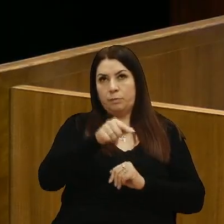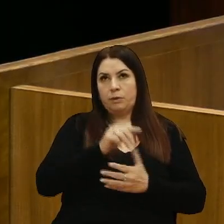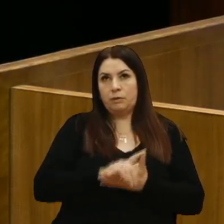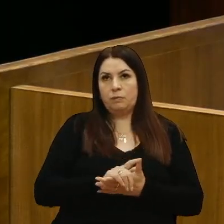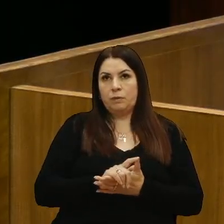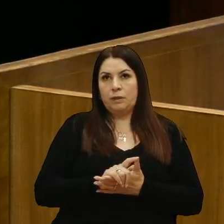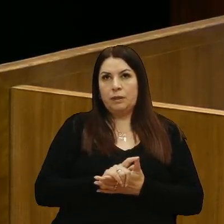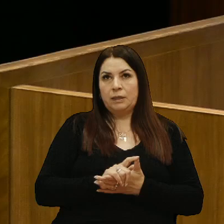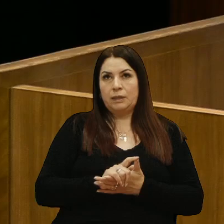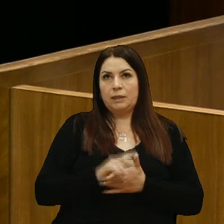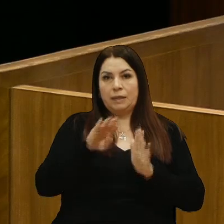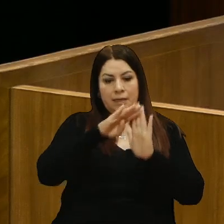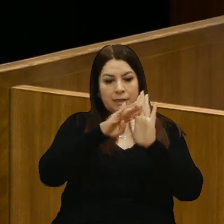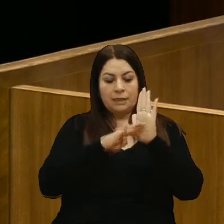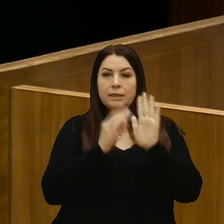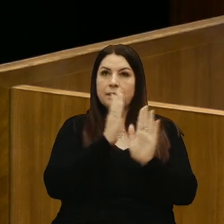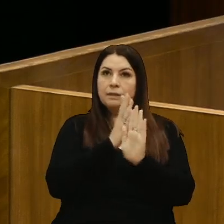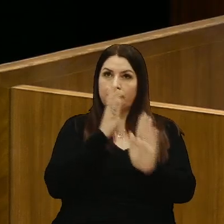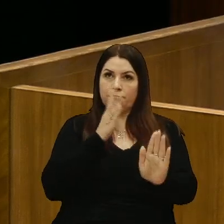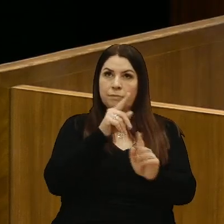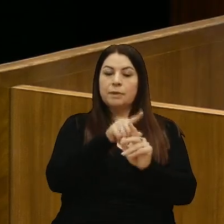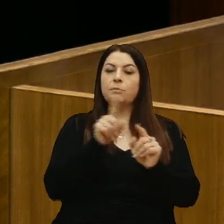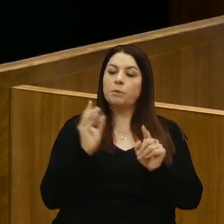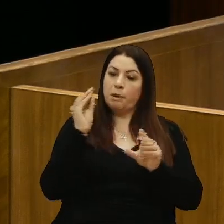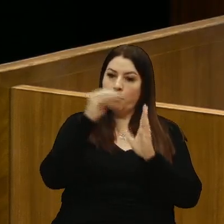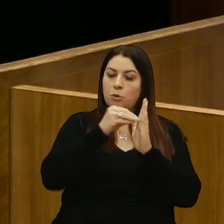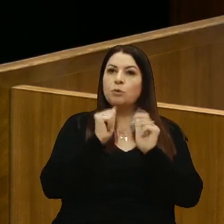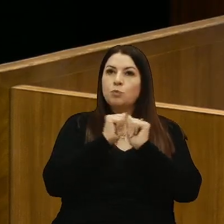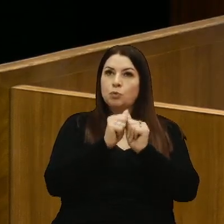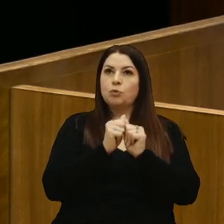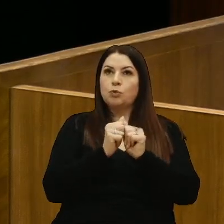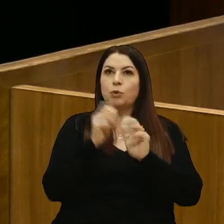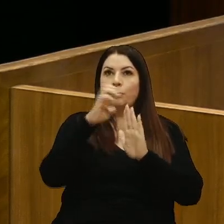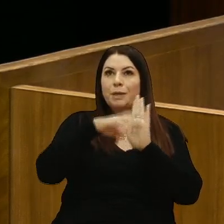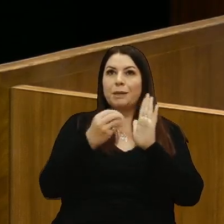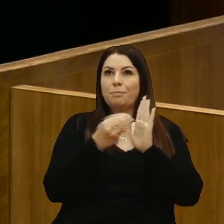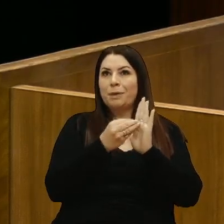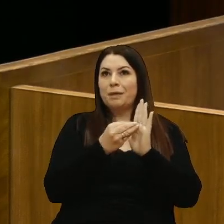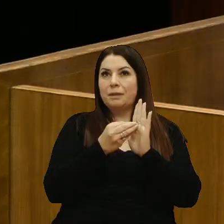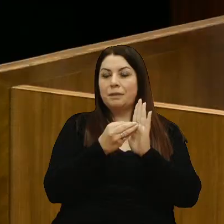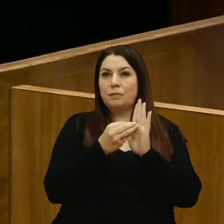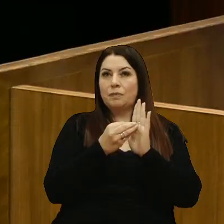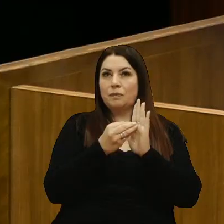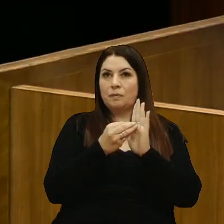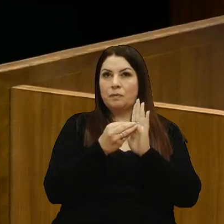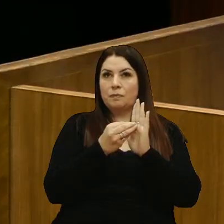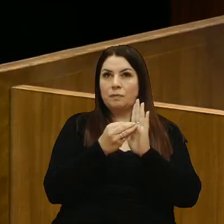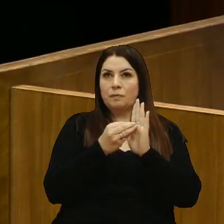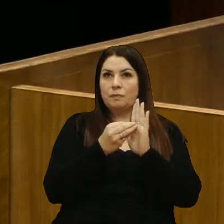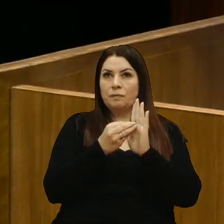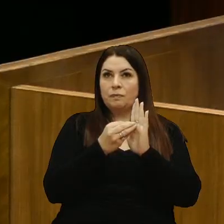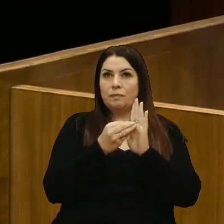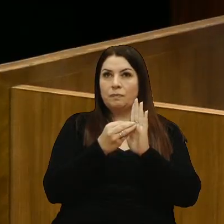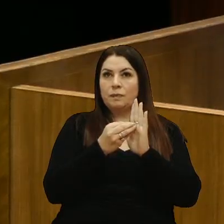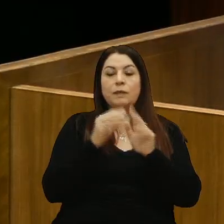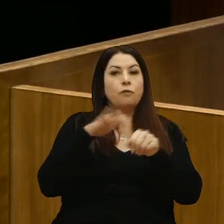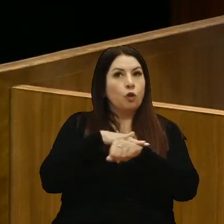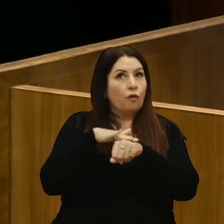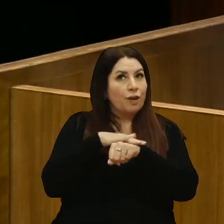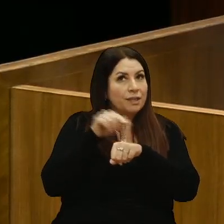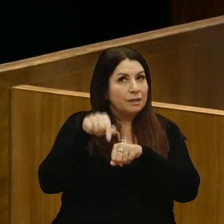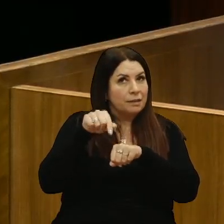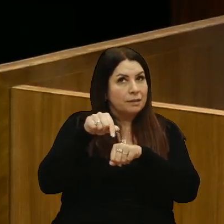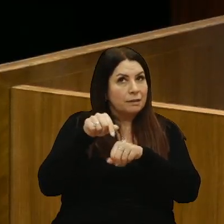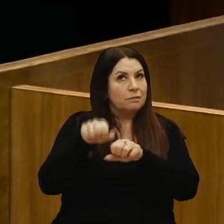na questão das listas. E colocamos, inclusive, uma emenda para que foi conversada dentro